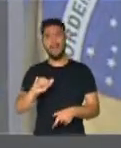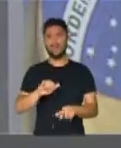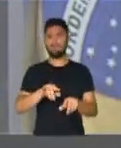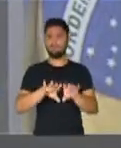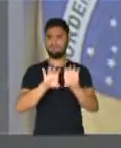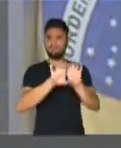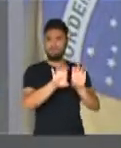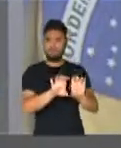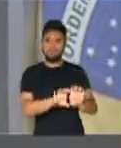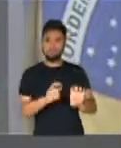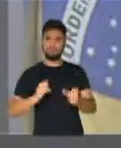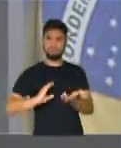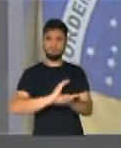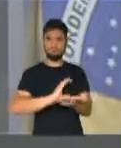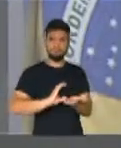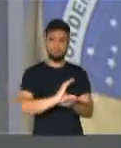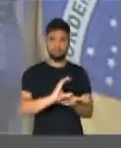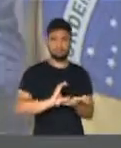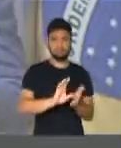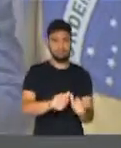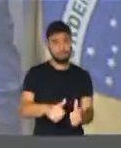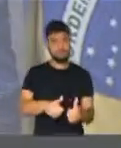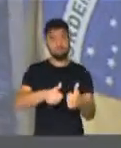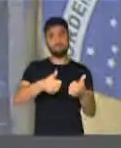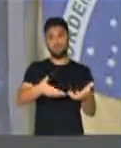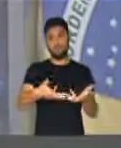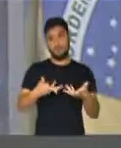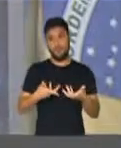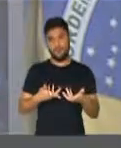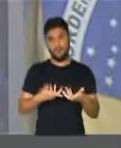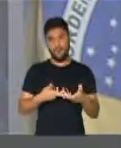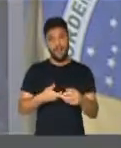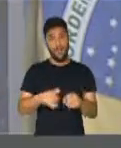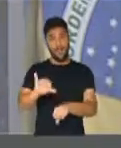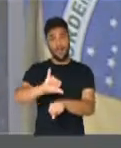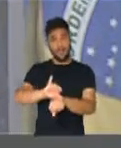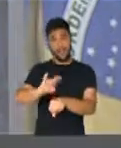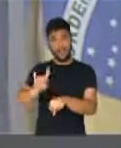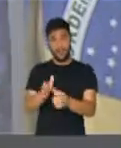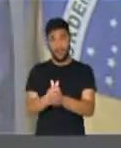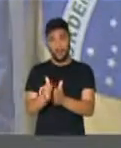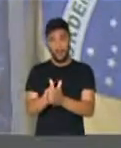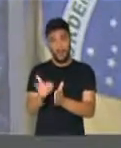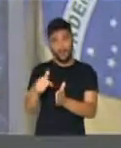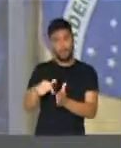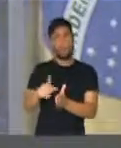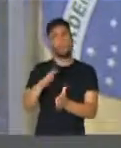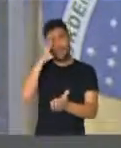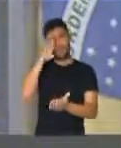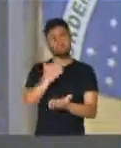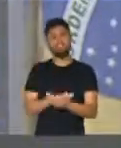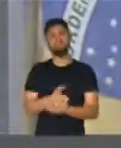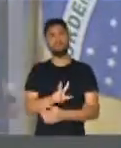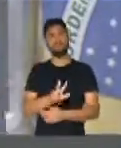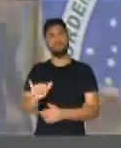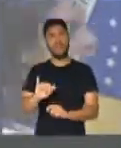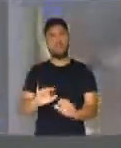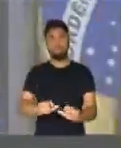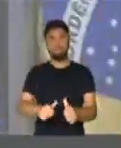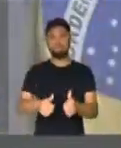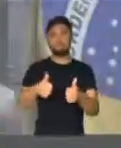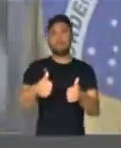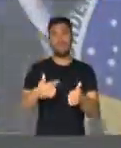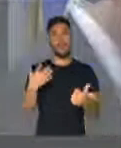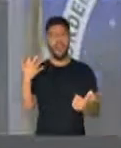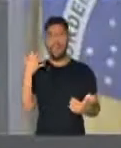um programa de investimento na infraestrutura magnífico a capital Palmas, e fazendo cada vez mais a nossa bela